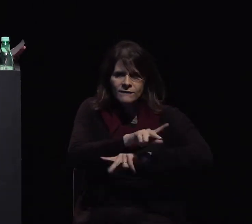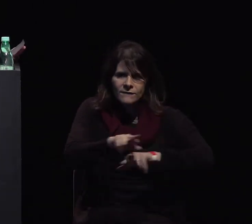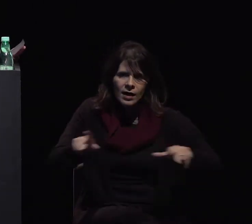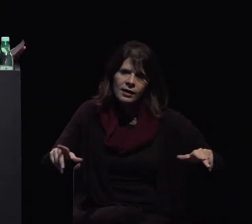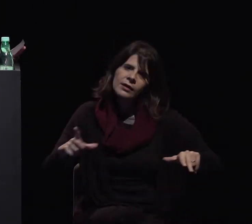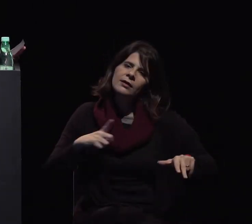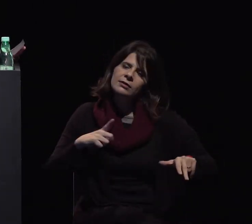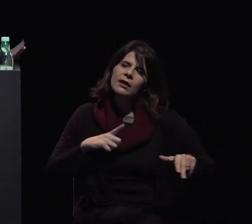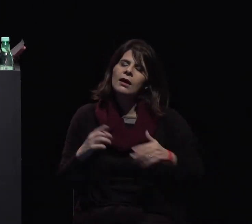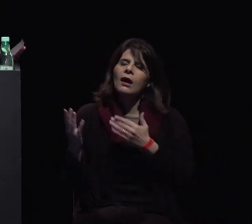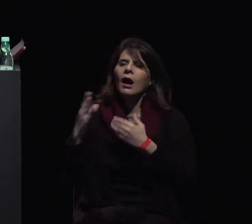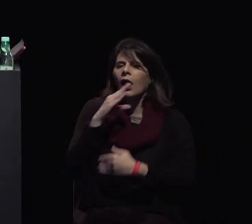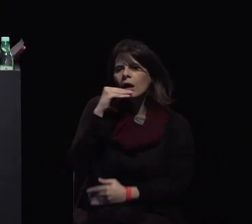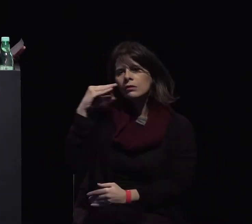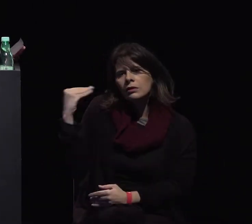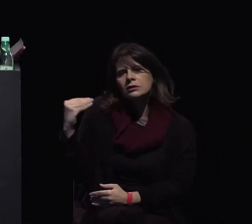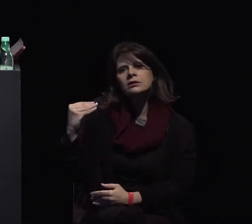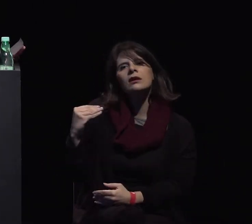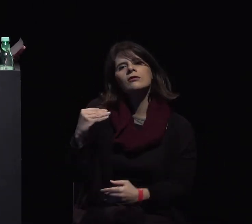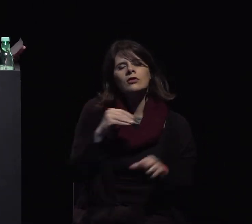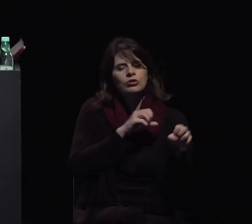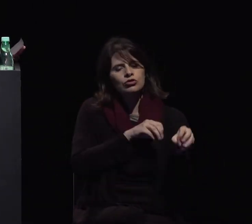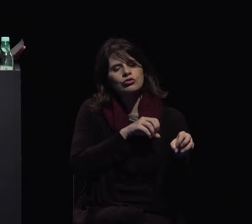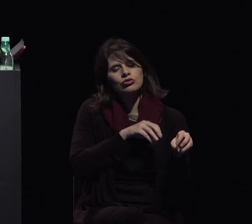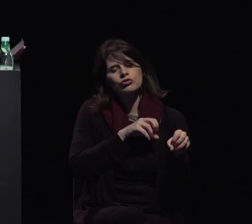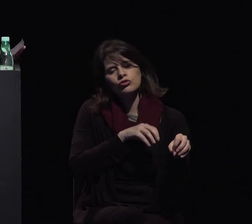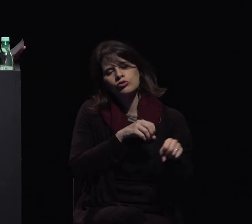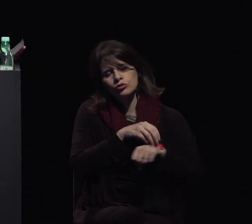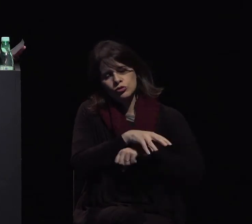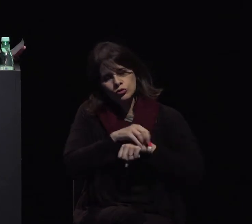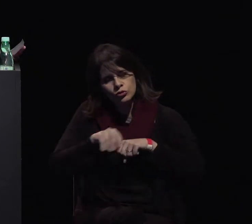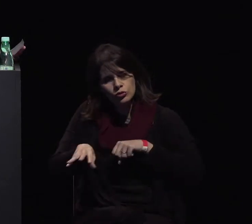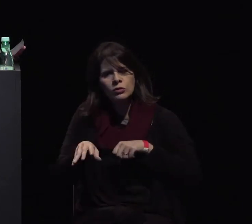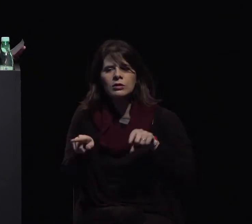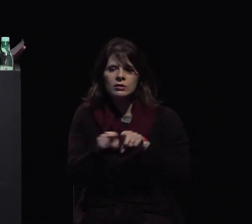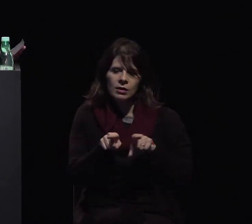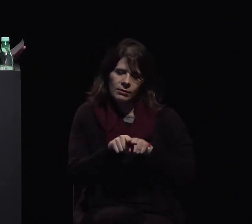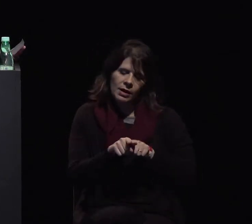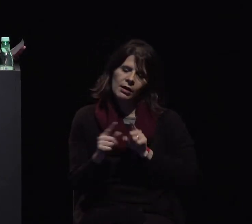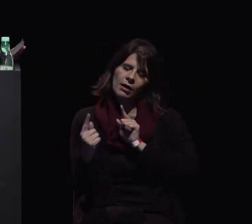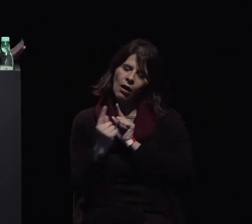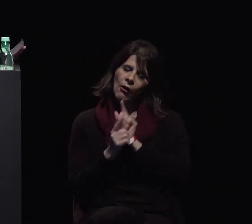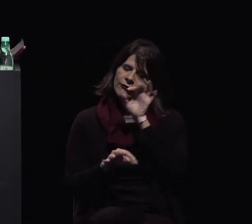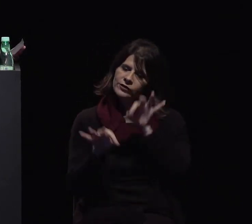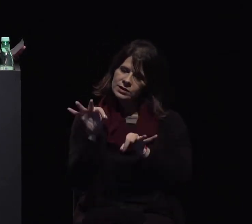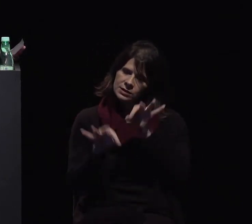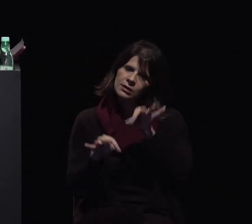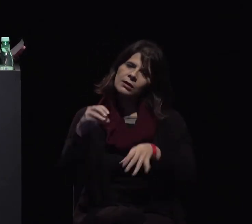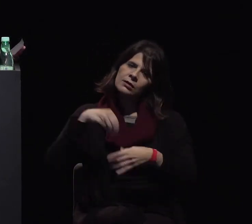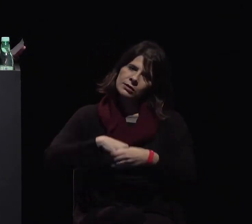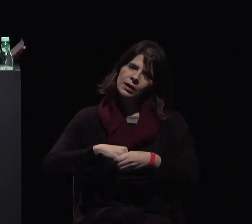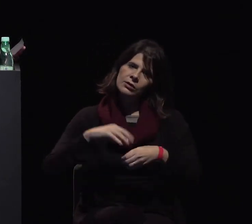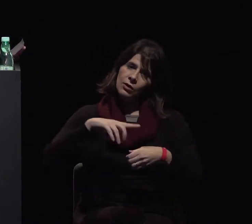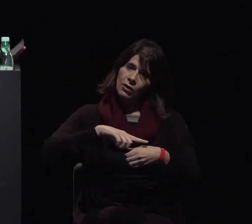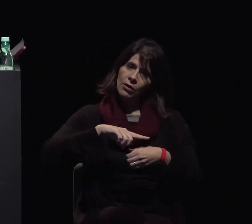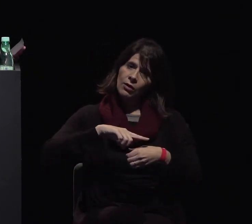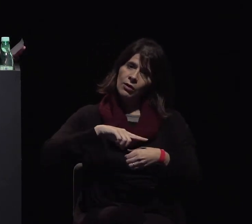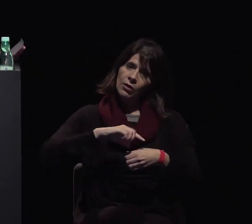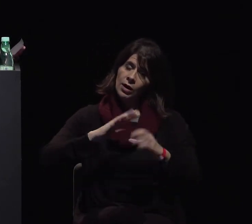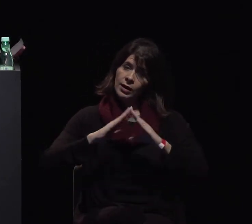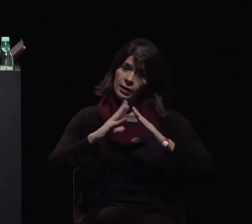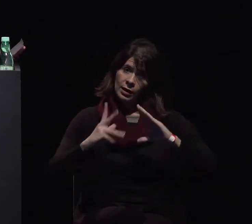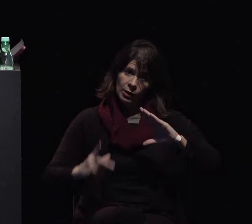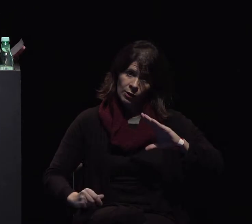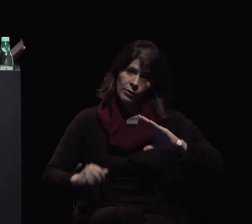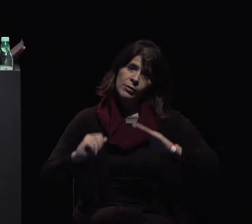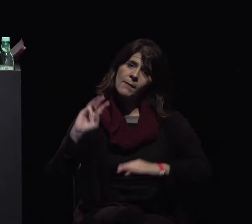em medida socioeducativa, com público espontâneo de oficinas em Quilombo, no Maranhão, em Mogi das Cruzes,